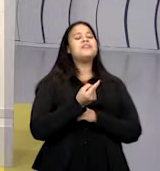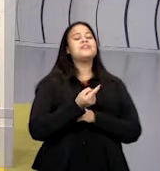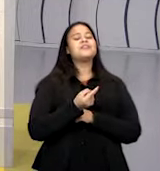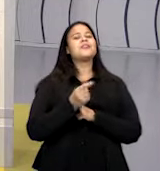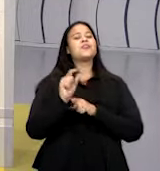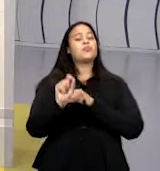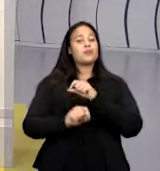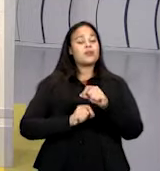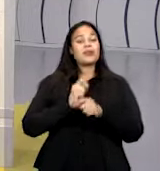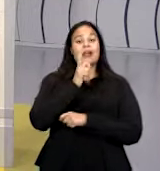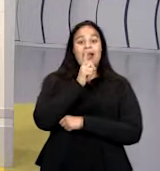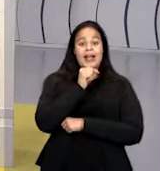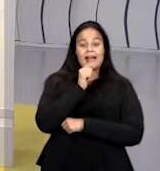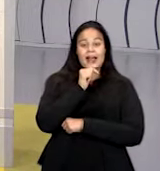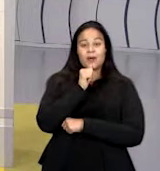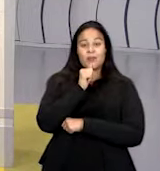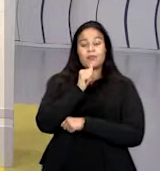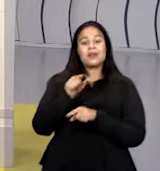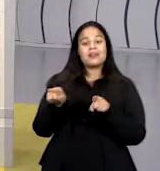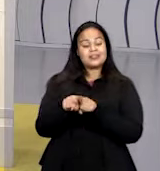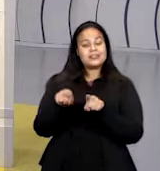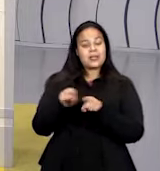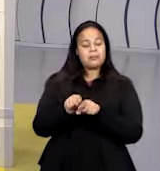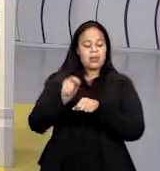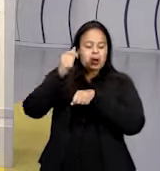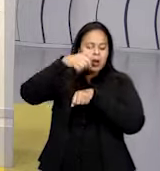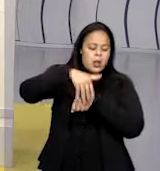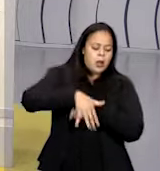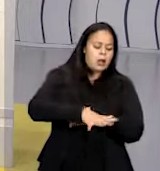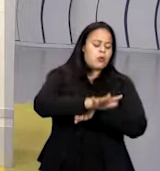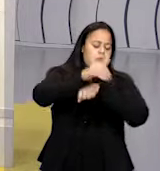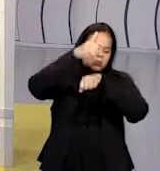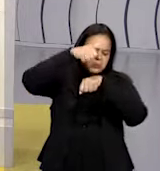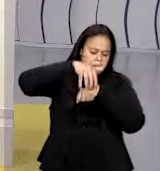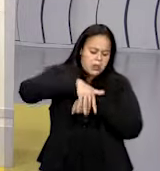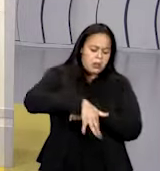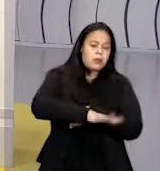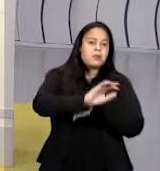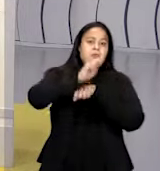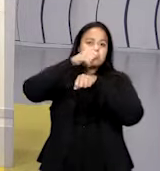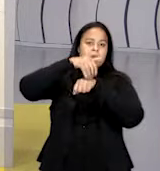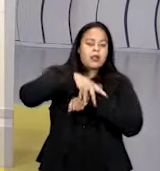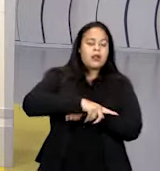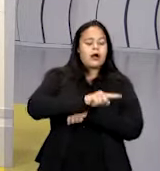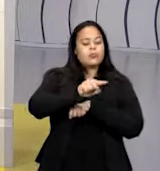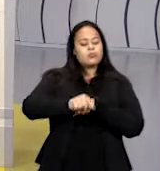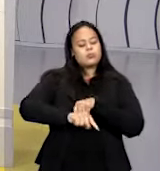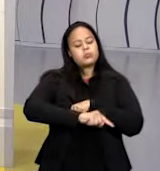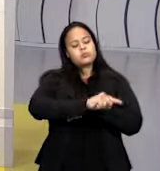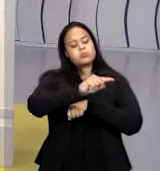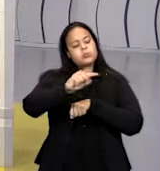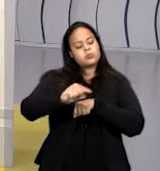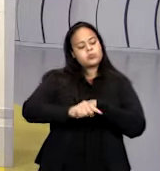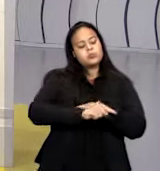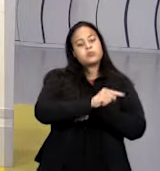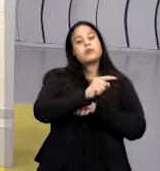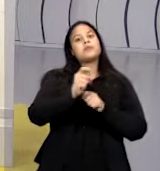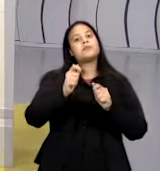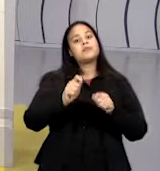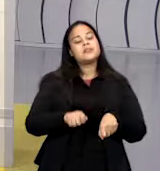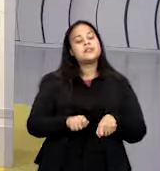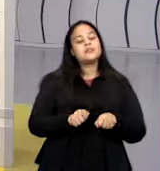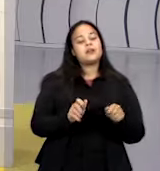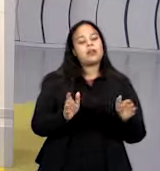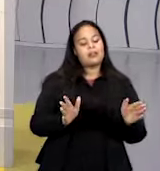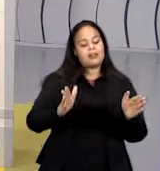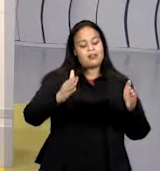água e para que esse movimento tenha a força necessária para mover os geradores, nós precisamos represar a